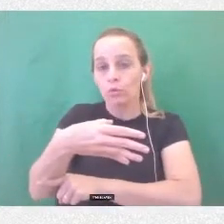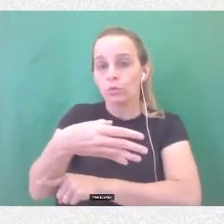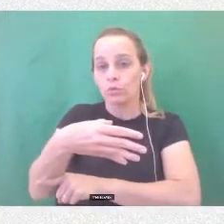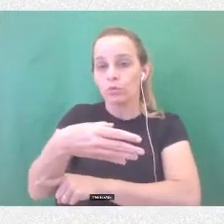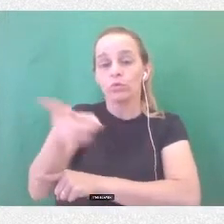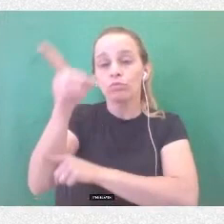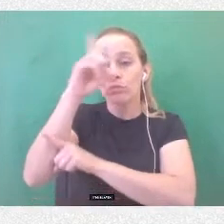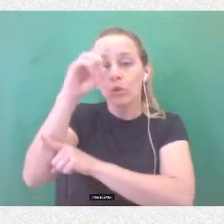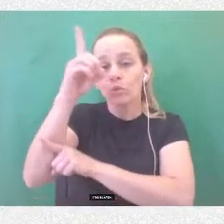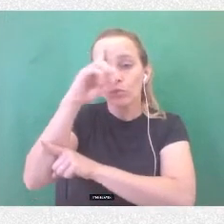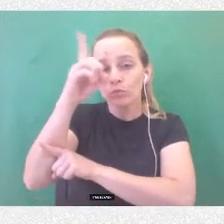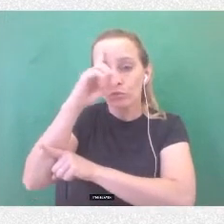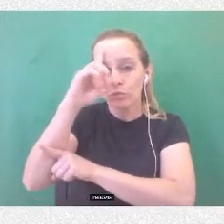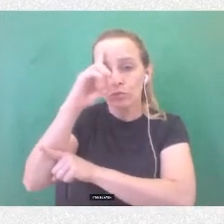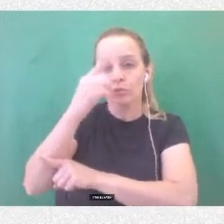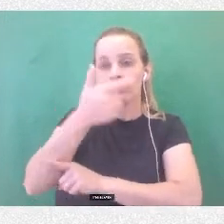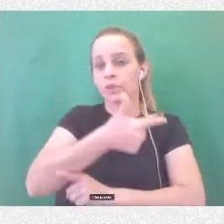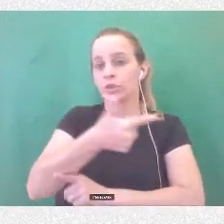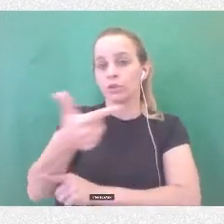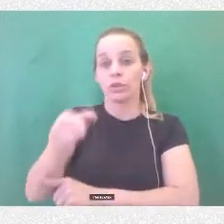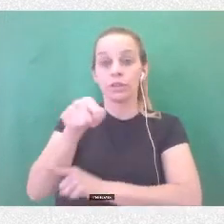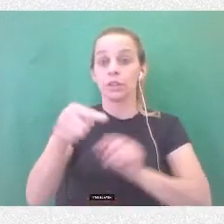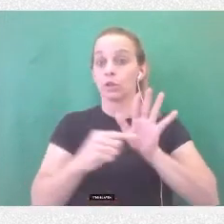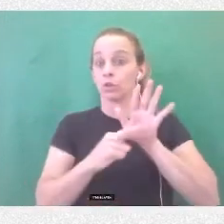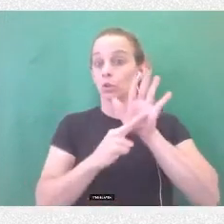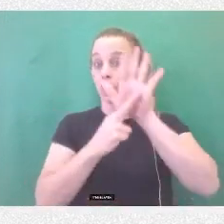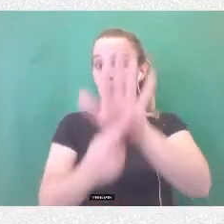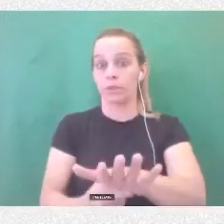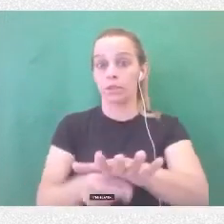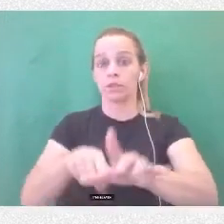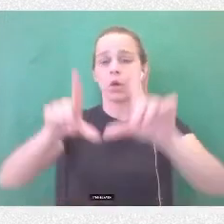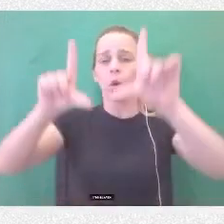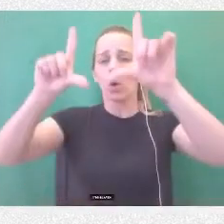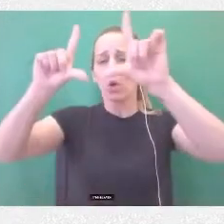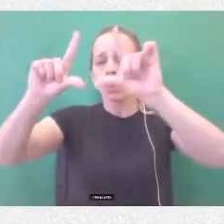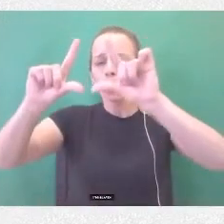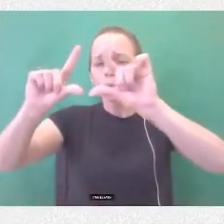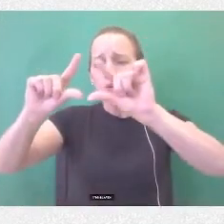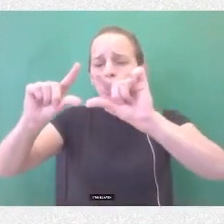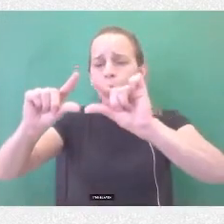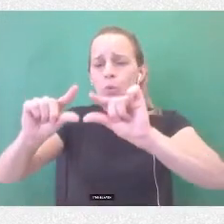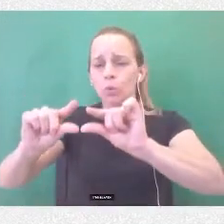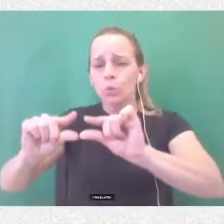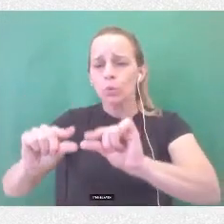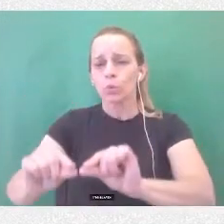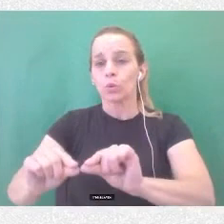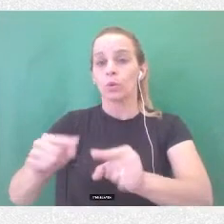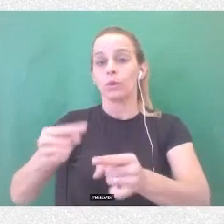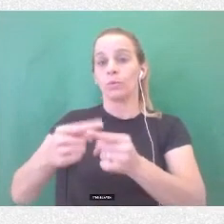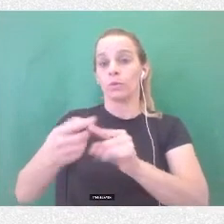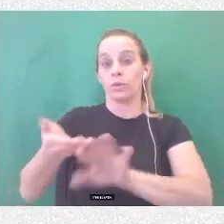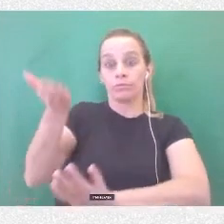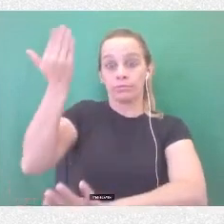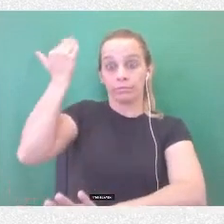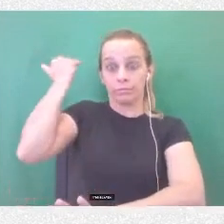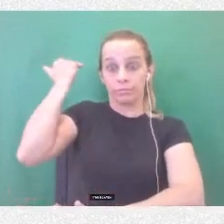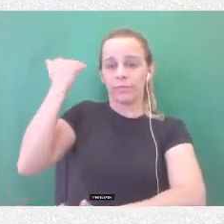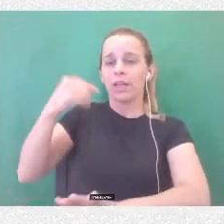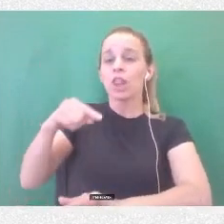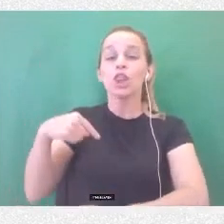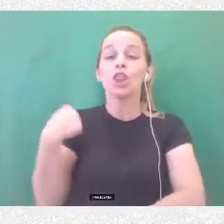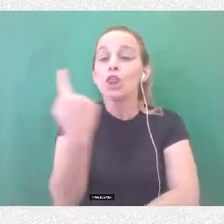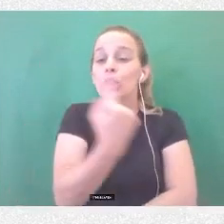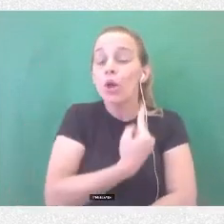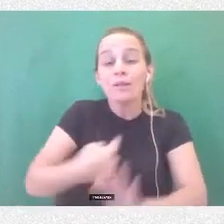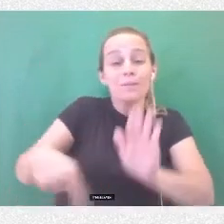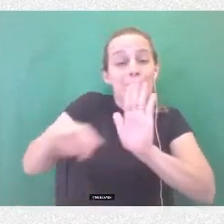diários. Isso representa uma queda substancial no número de casos, sendo que a última semana epidemiológica nós fechamos com o menor número de